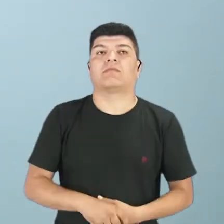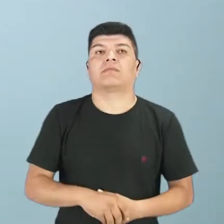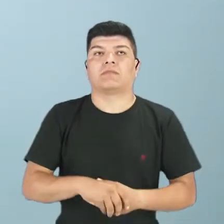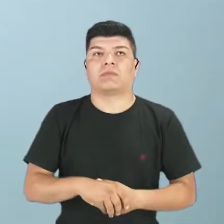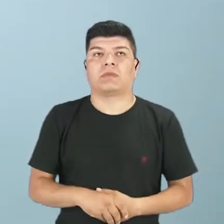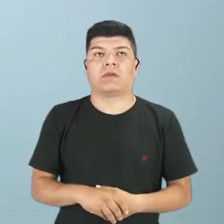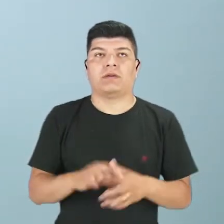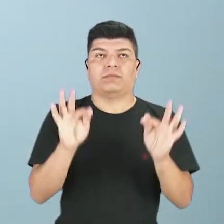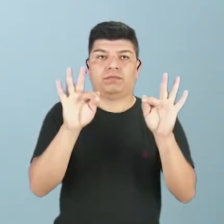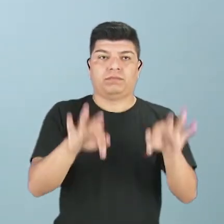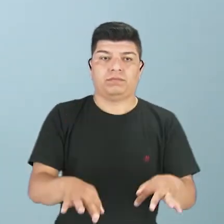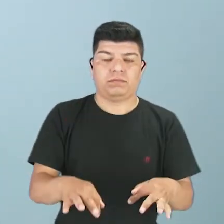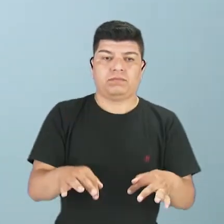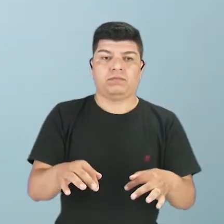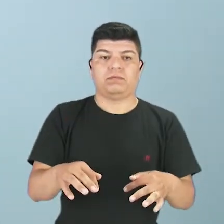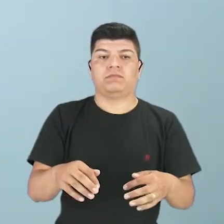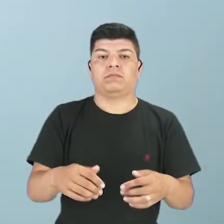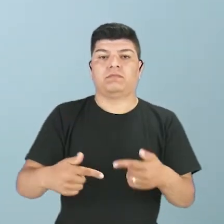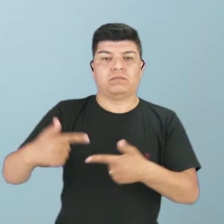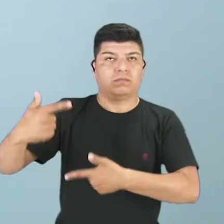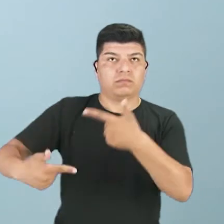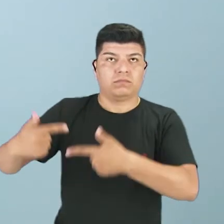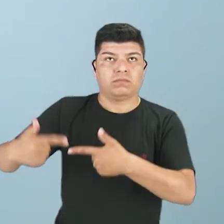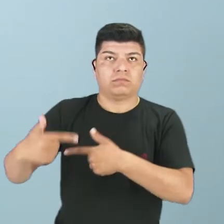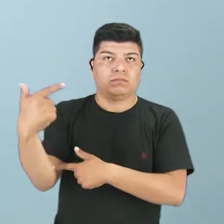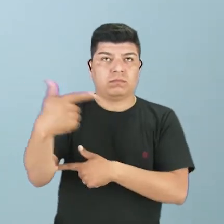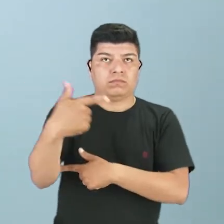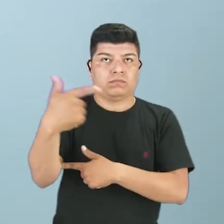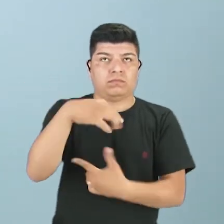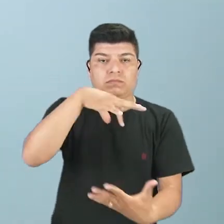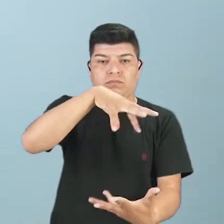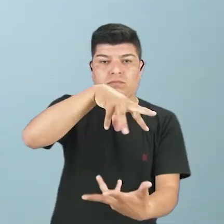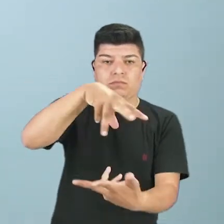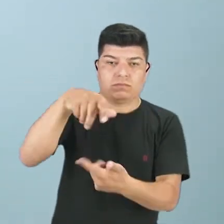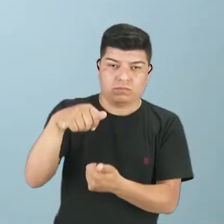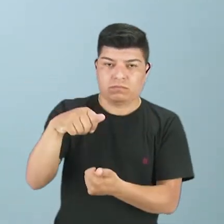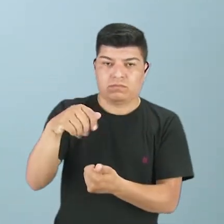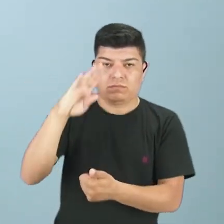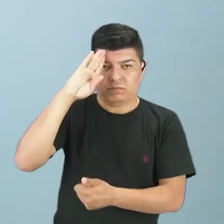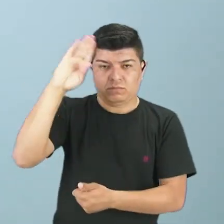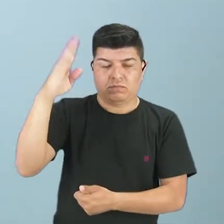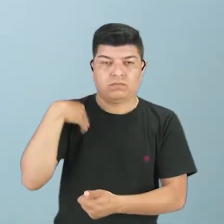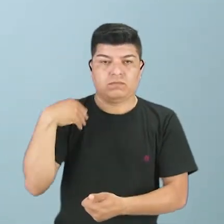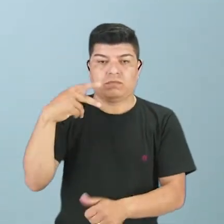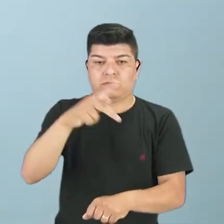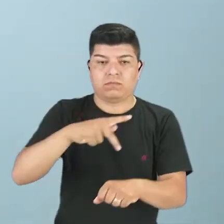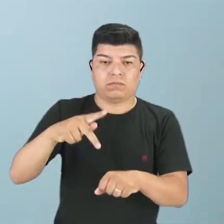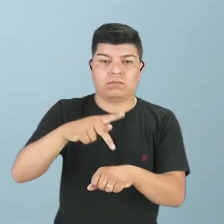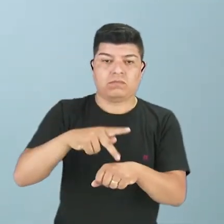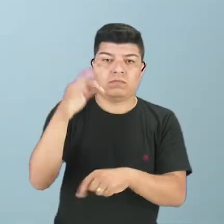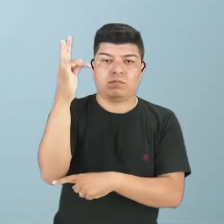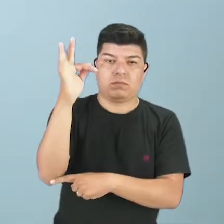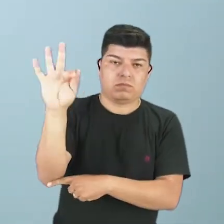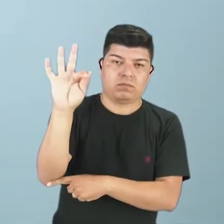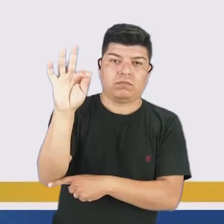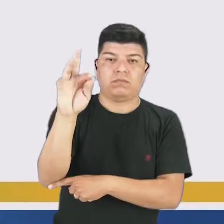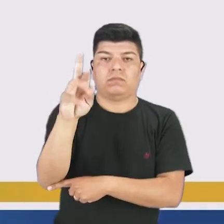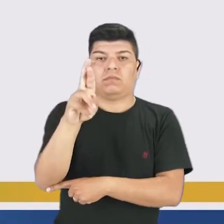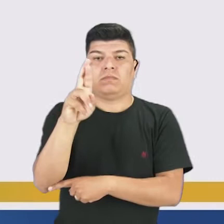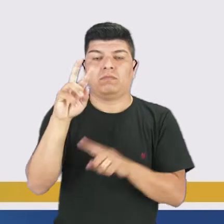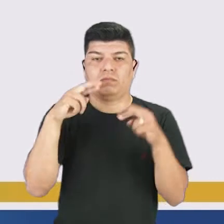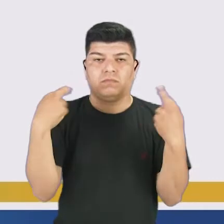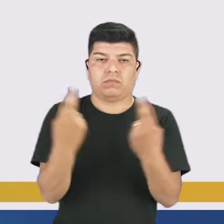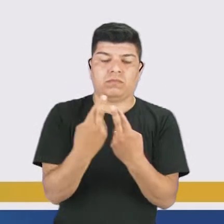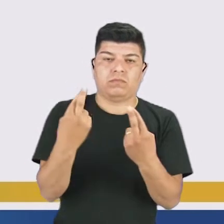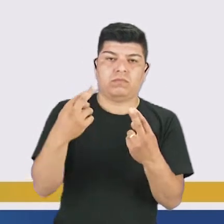Com o fim da Segunda Guerra Mundial, em 1945, os principais países envolvidos no conflito, como França, Reino Unido,